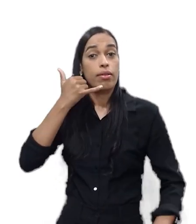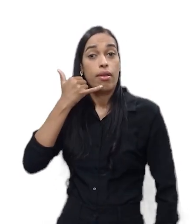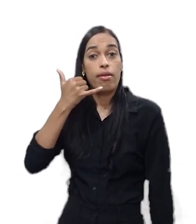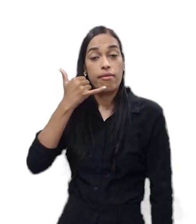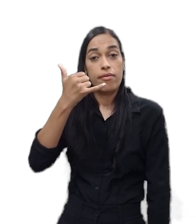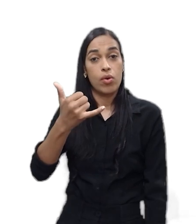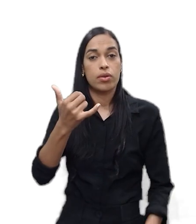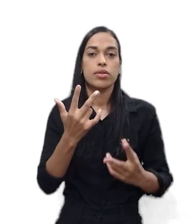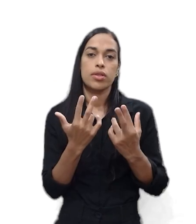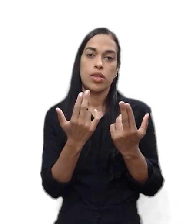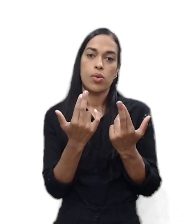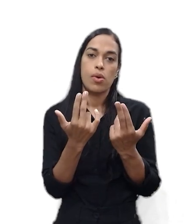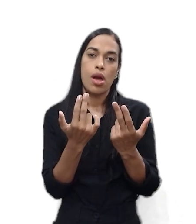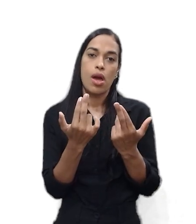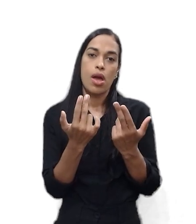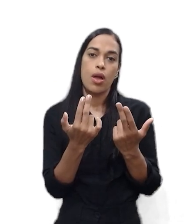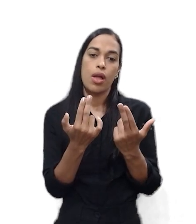telefone igual